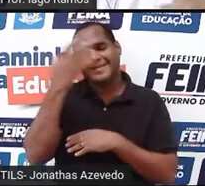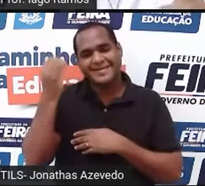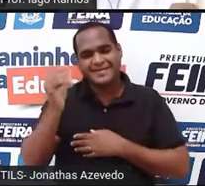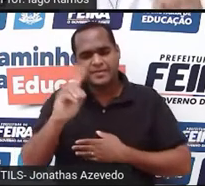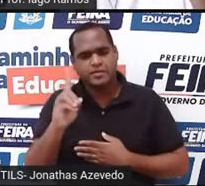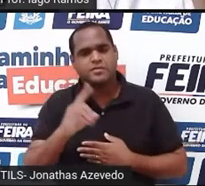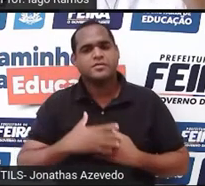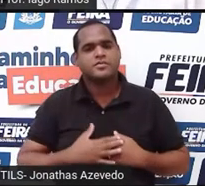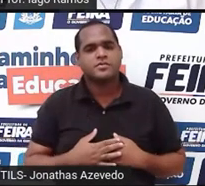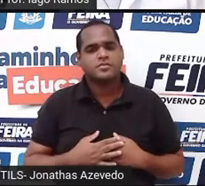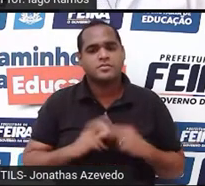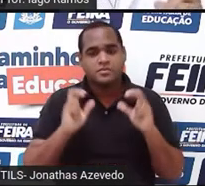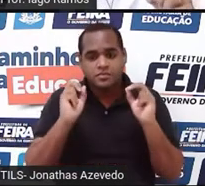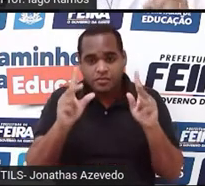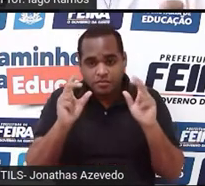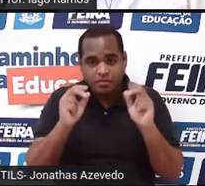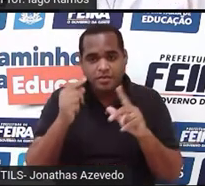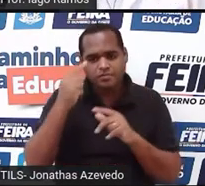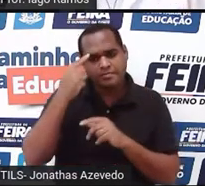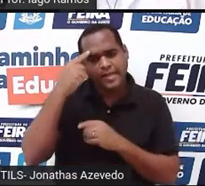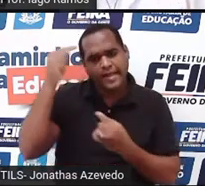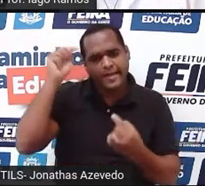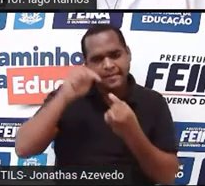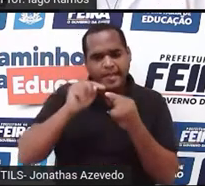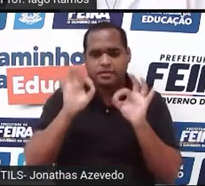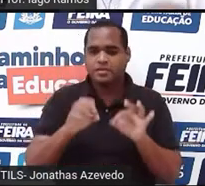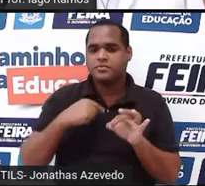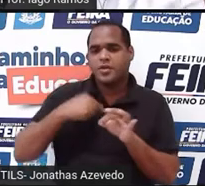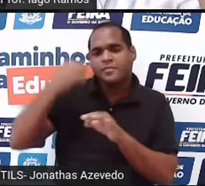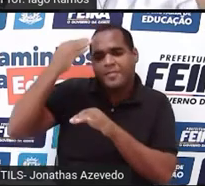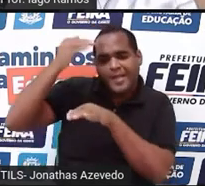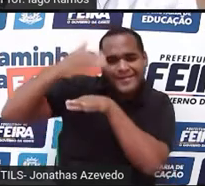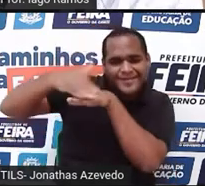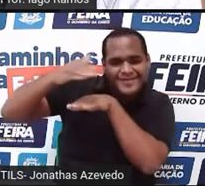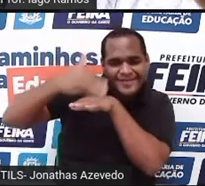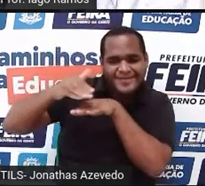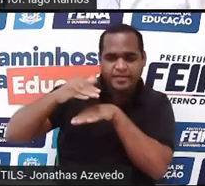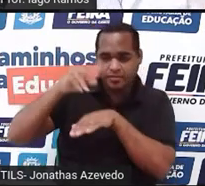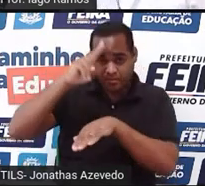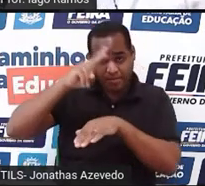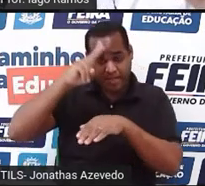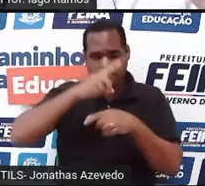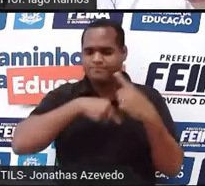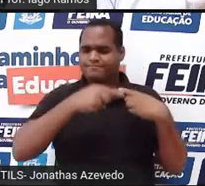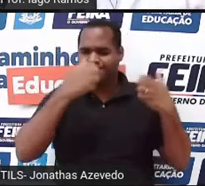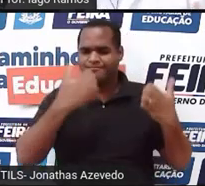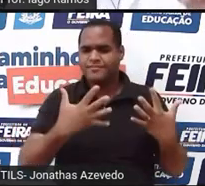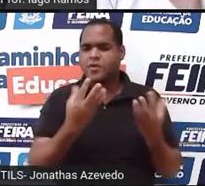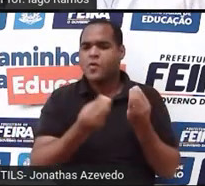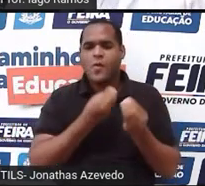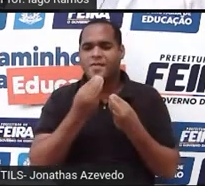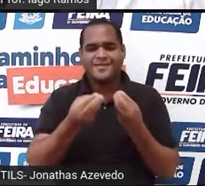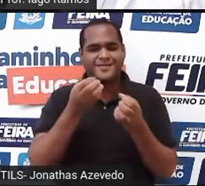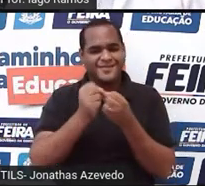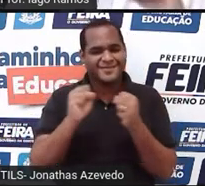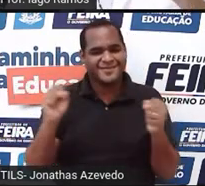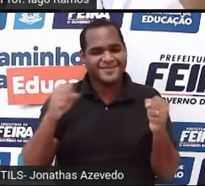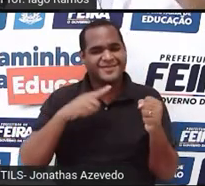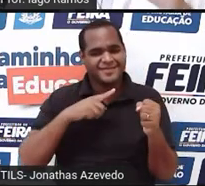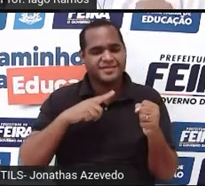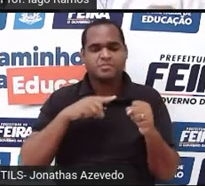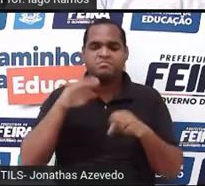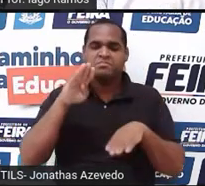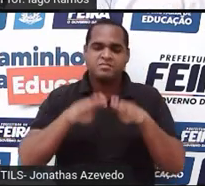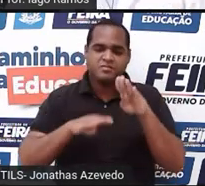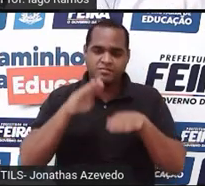e aí serve como exercícios de memória para você lembrar de coisas sobre grandezas proporcionais